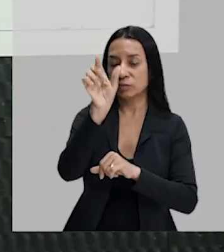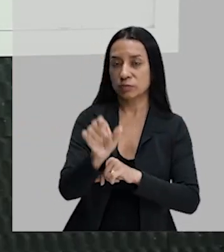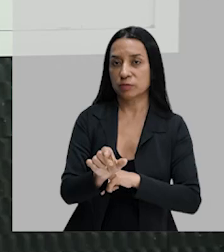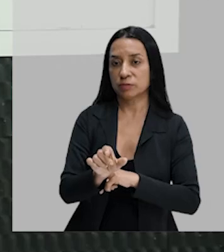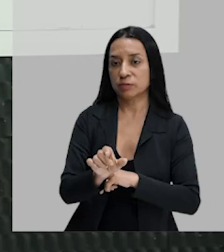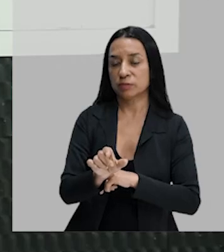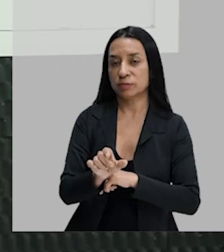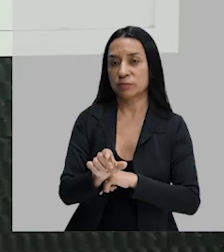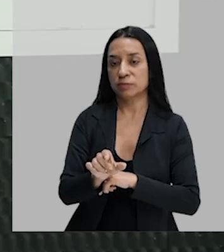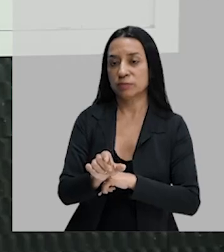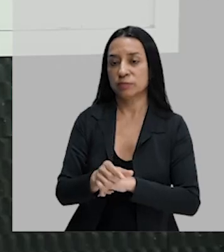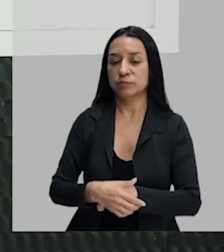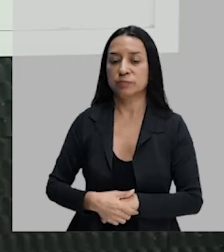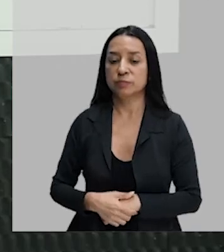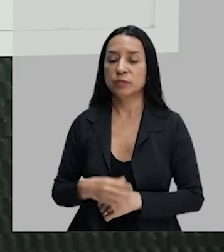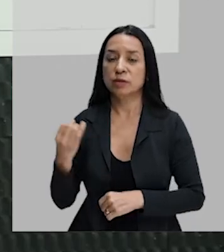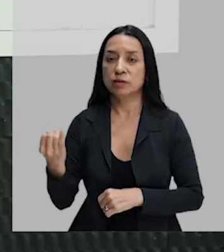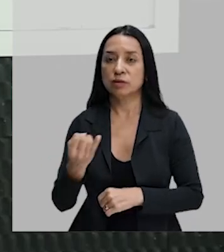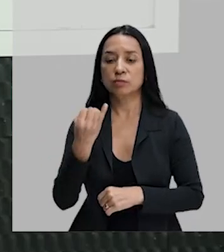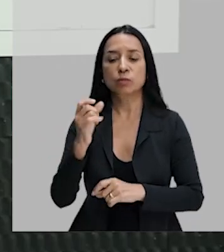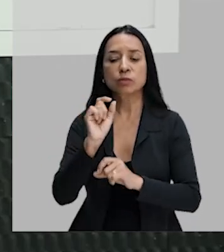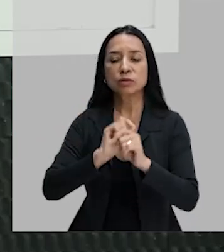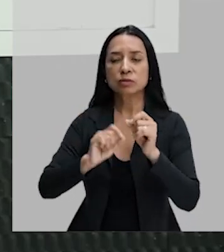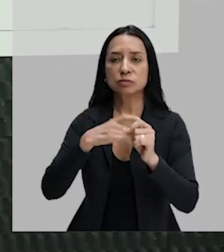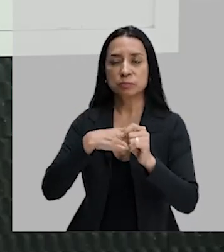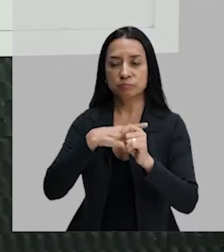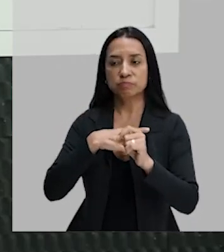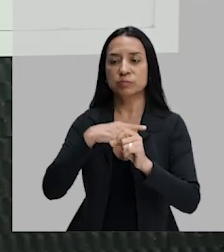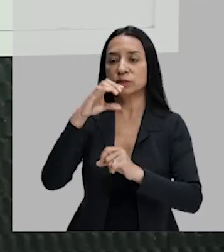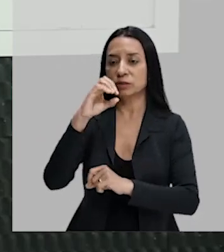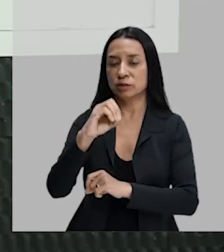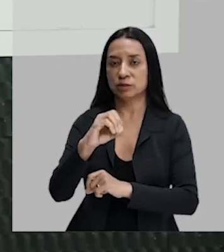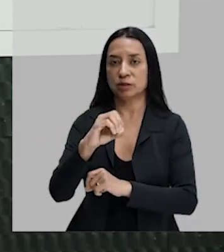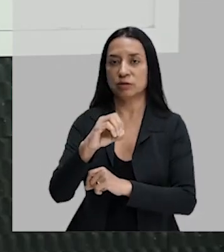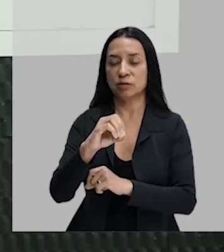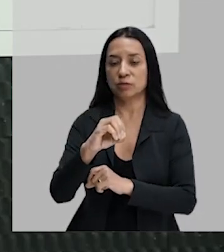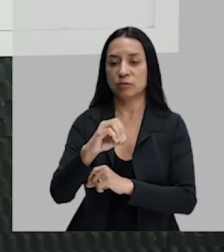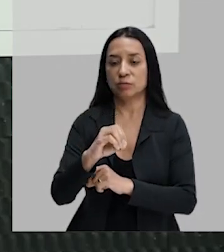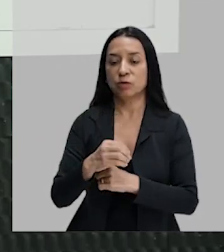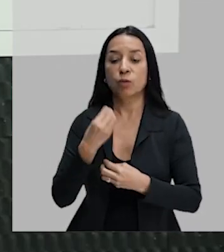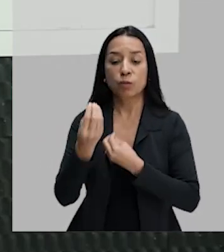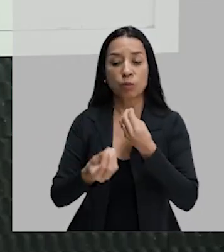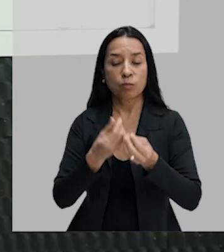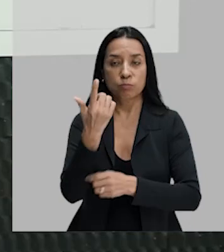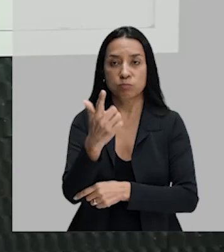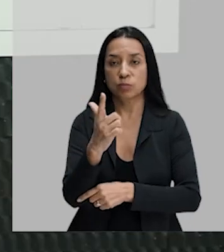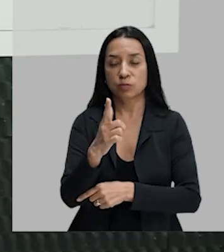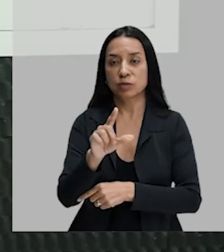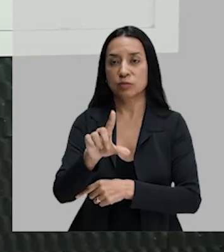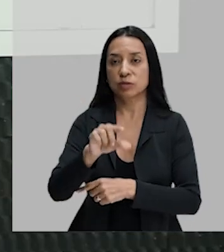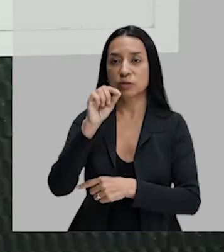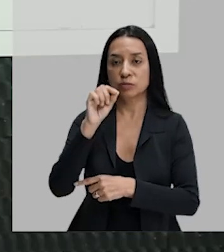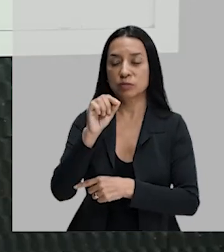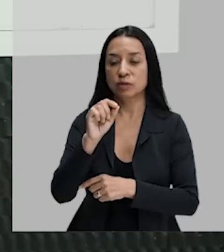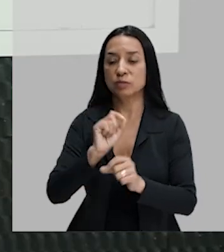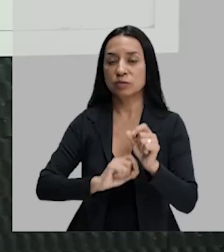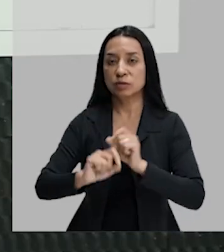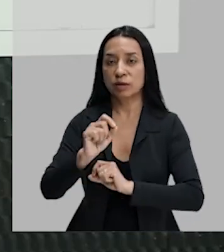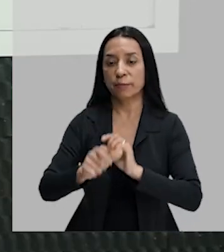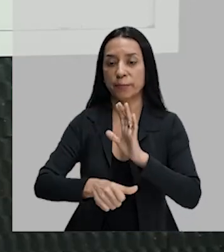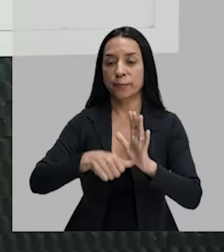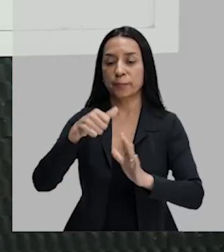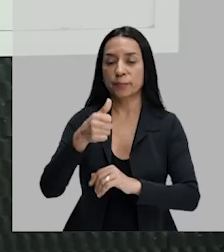tem a zeros para facilitar minha vida nesse caso como não tem eu vou escolher aqui ó essa primeira